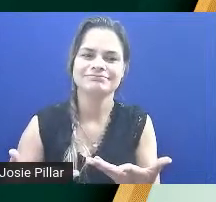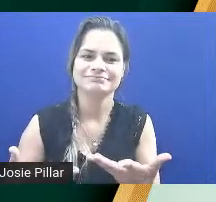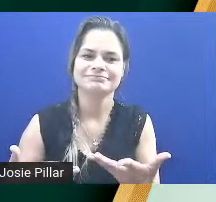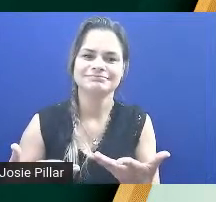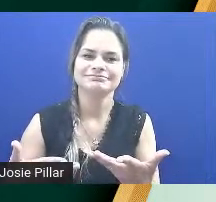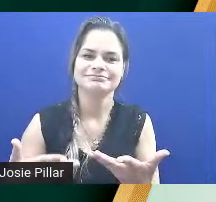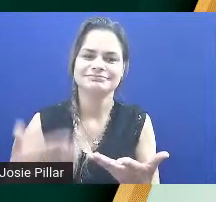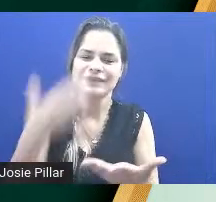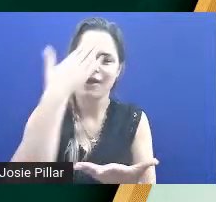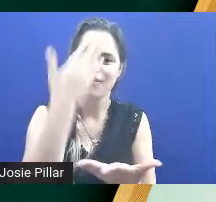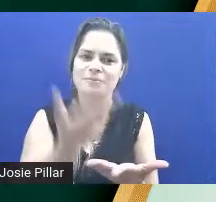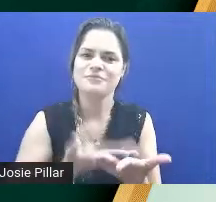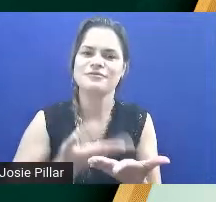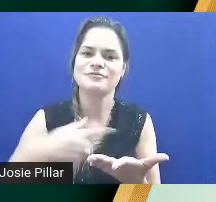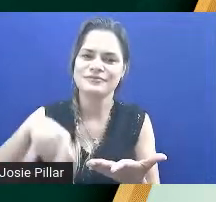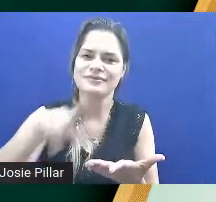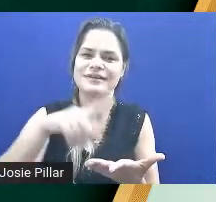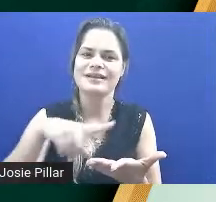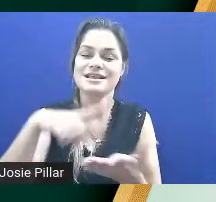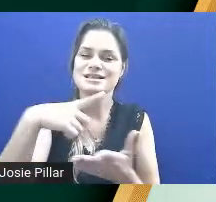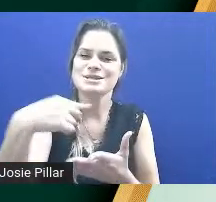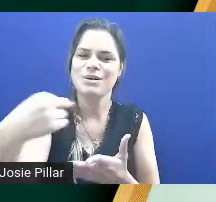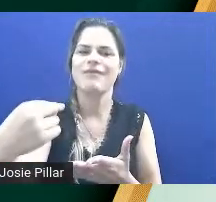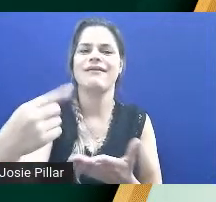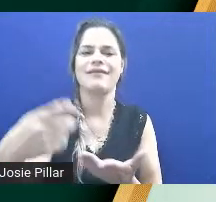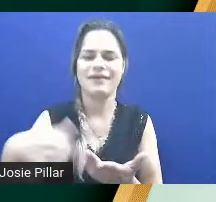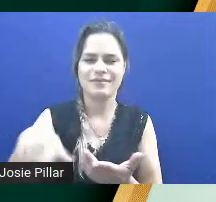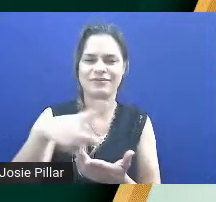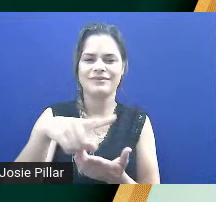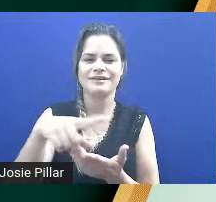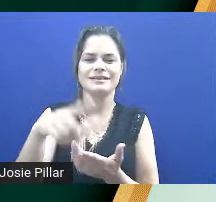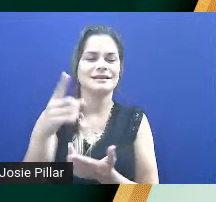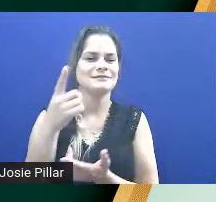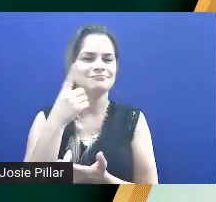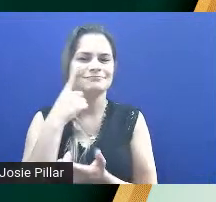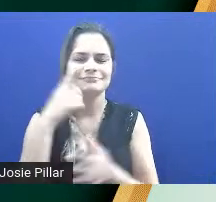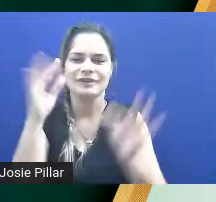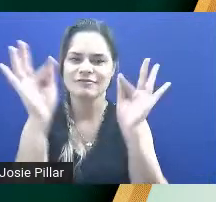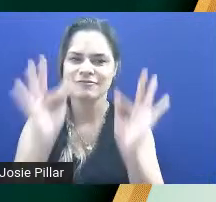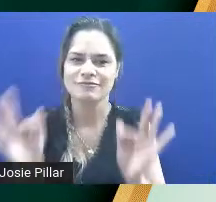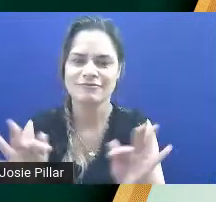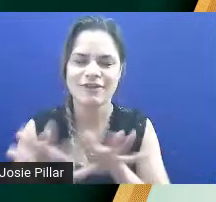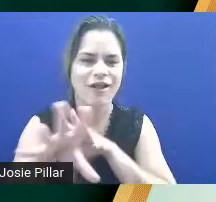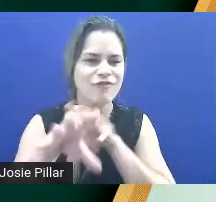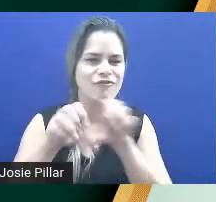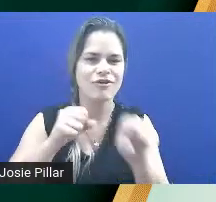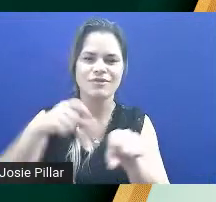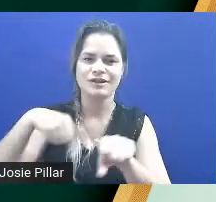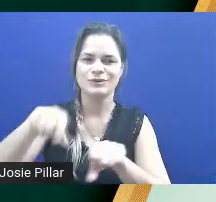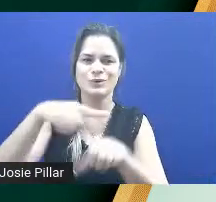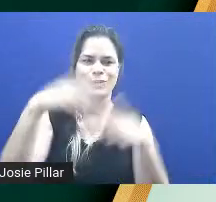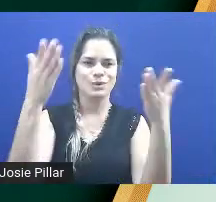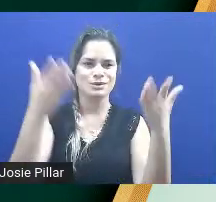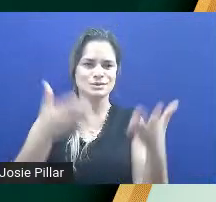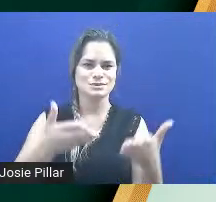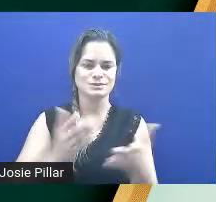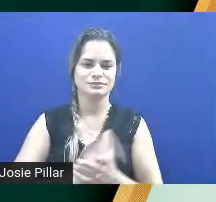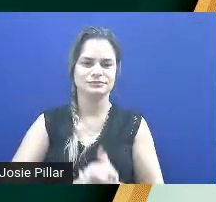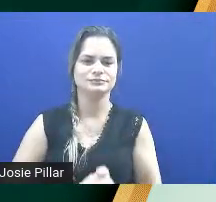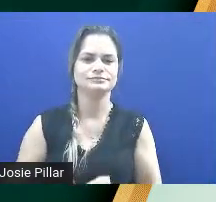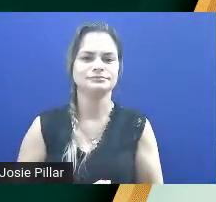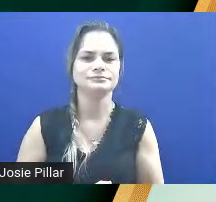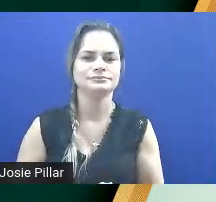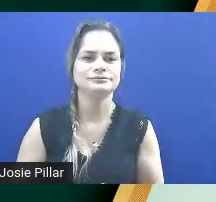alegria maior ainda por ver vocês se formando na data de hoje e se tornando grandes médicos veterinários. Eu